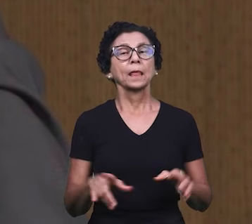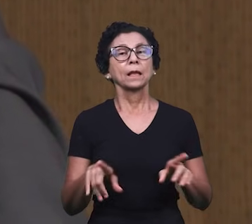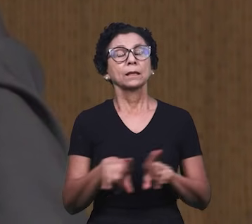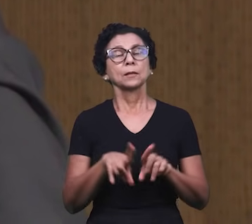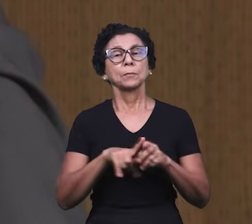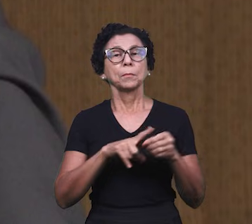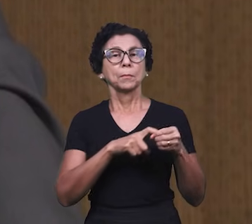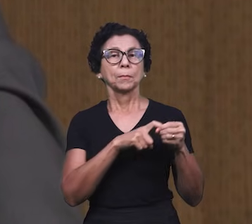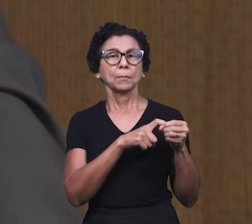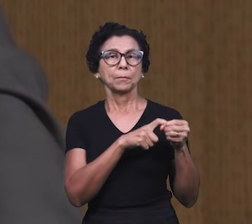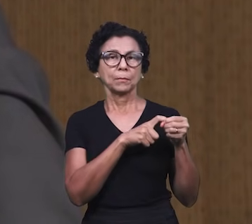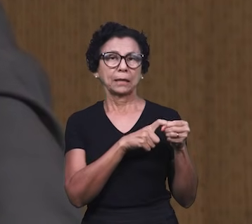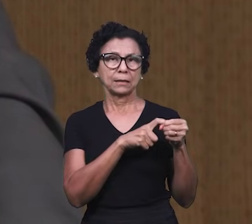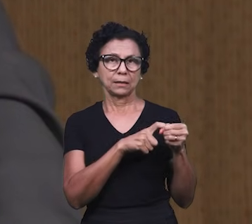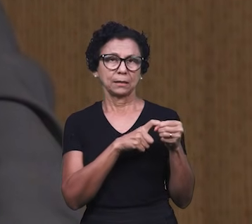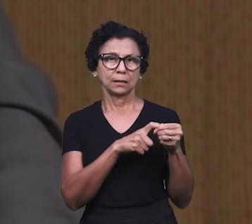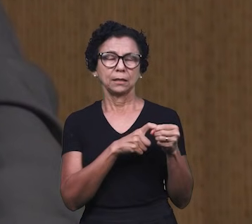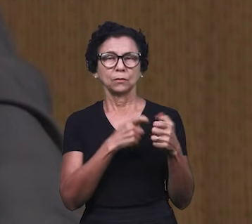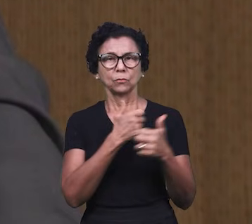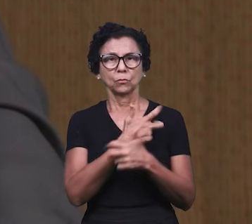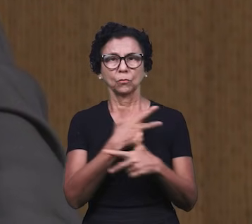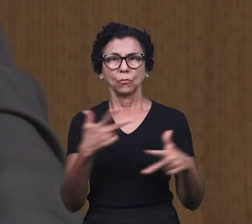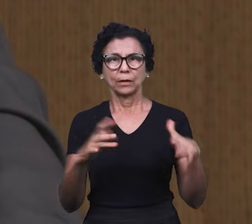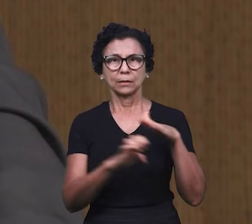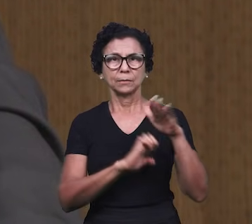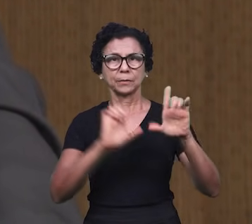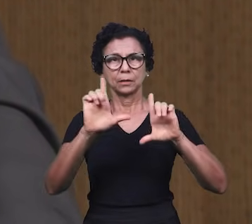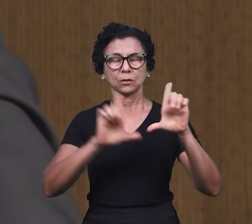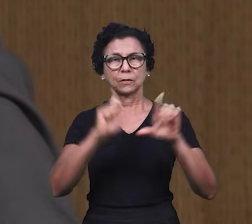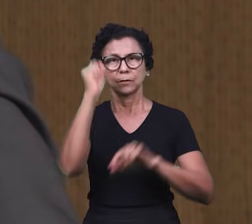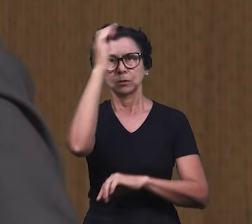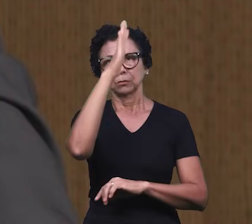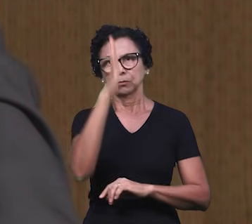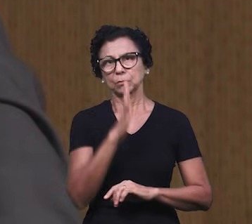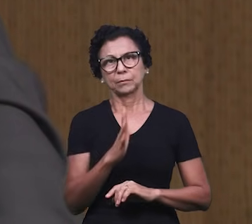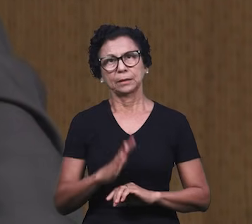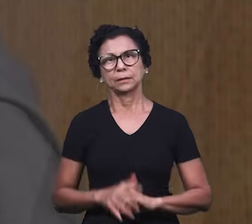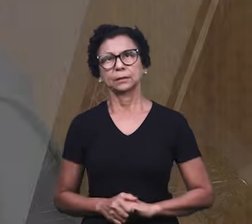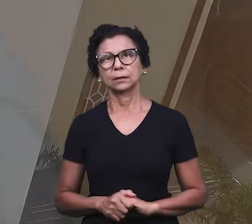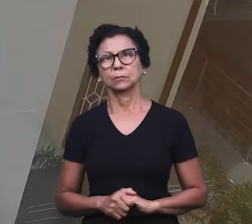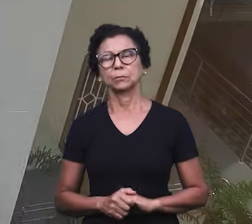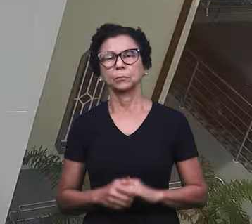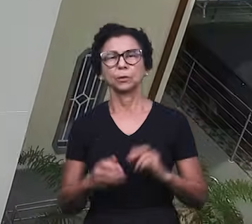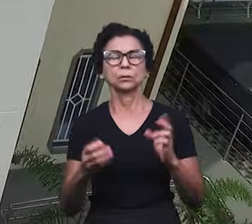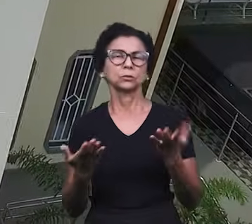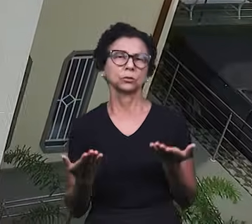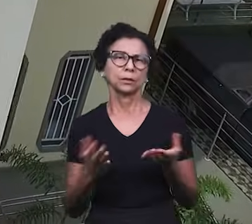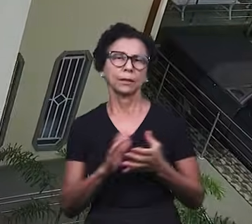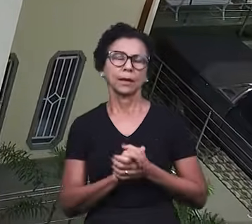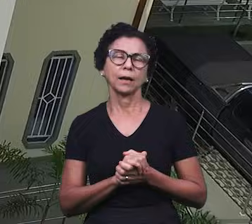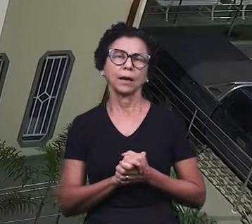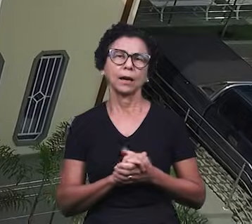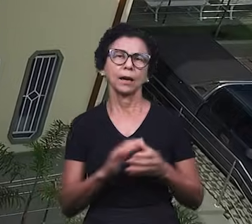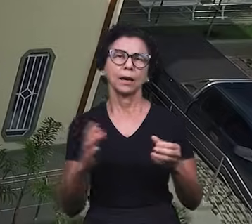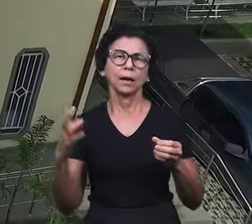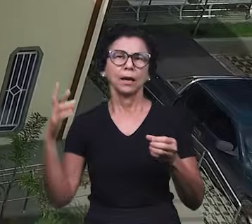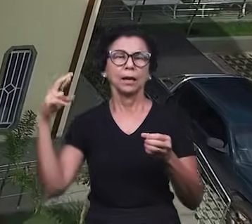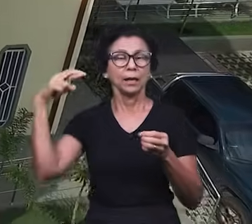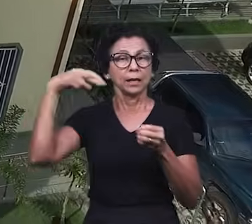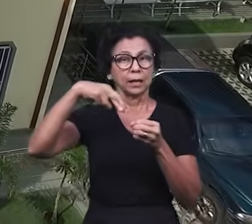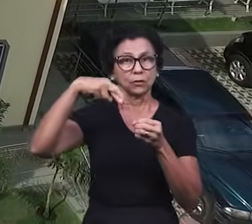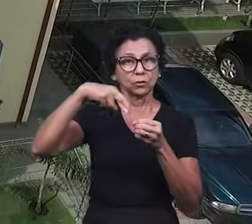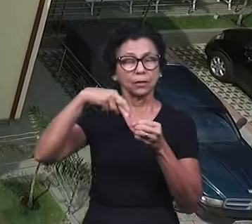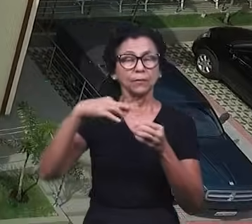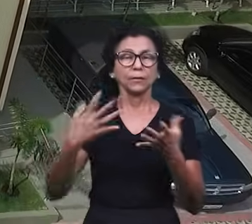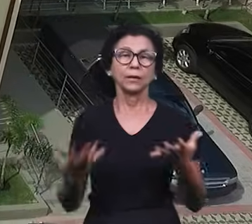parceria com várias TVs do Brasil, né? E aqui vou citar uma, a Rede TV, a Band, né? Que daí nós